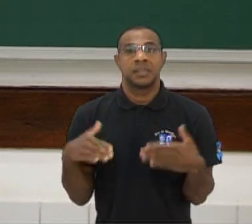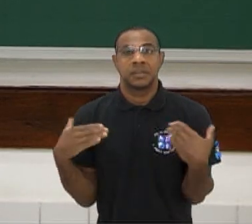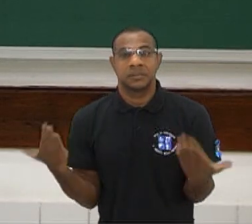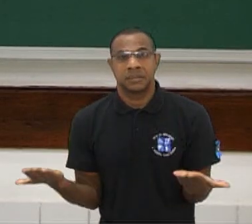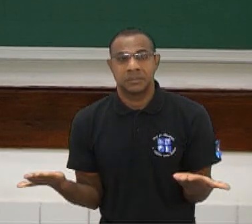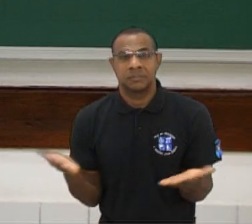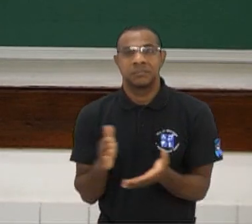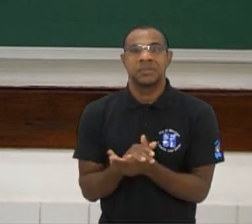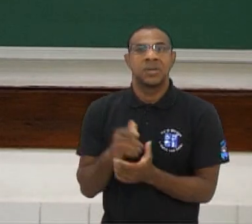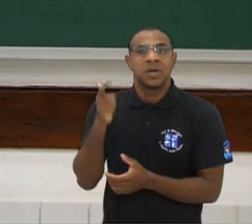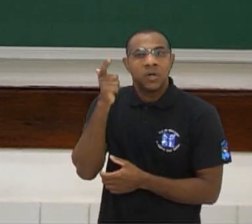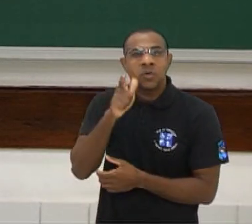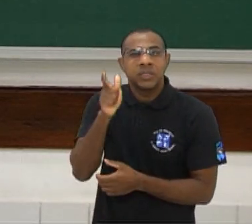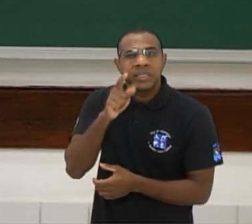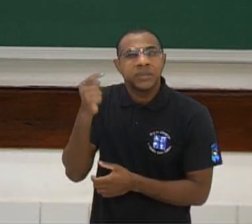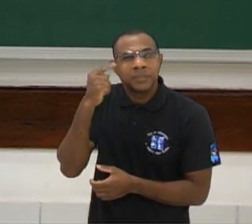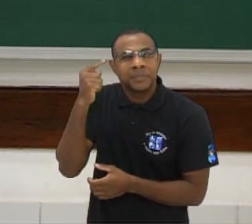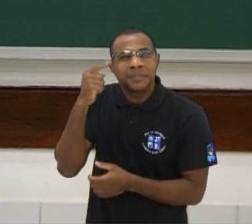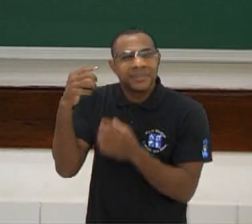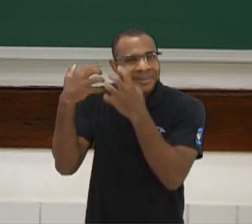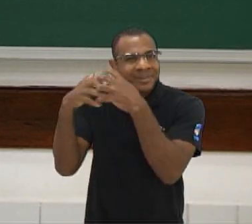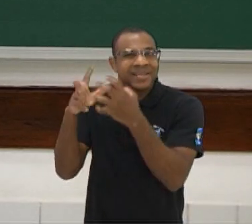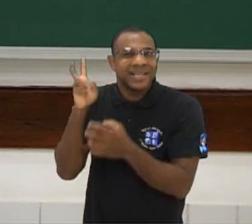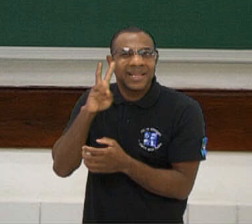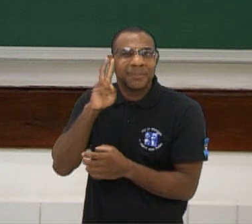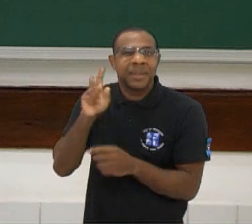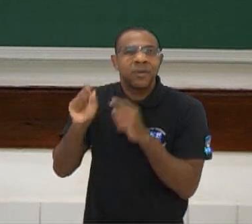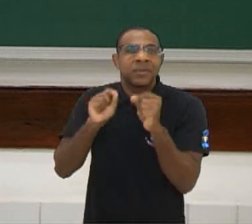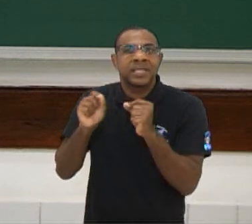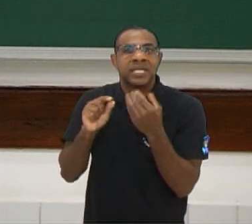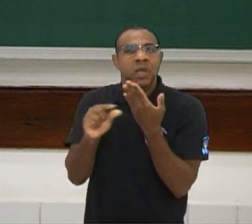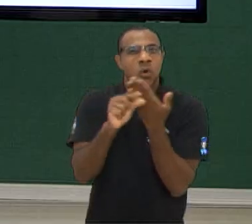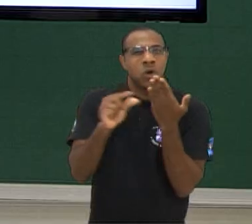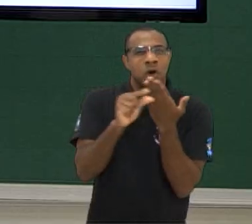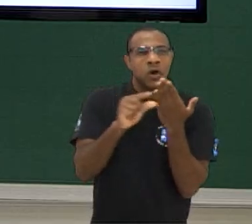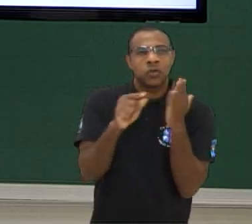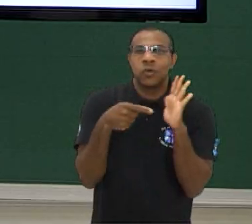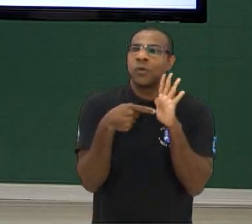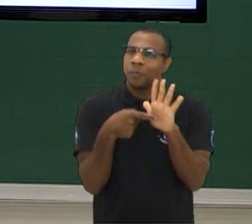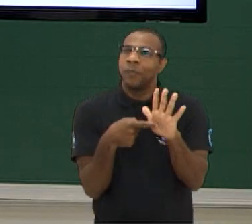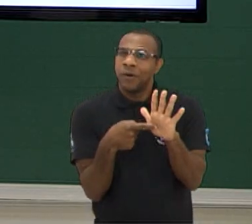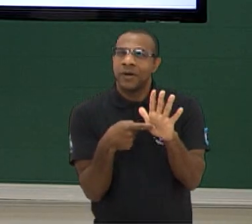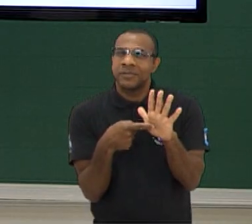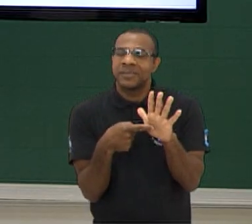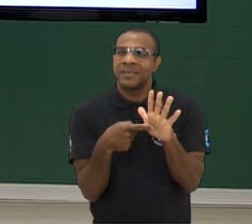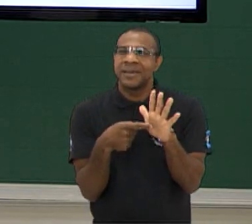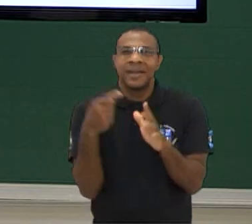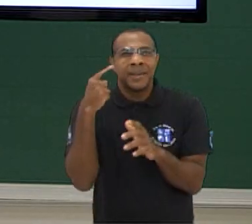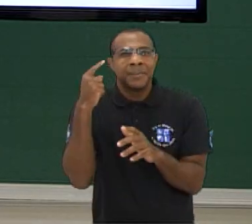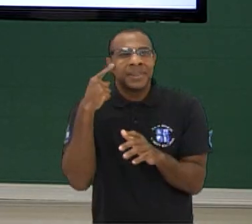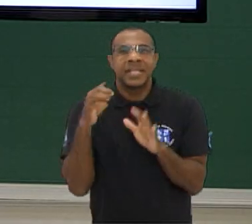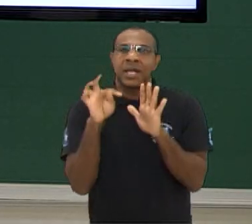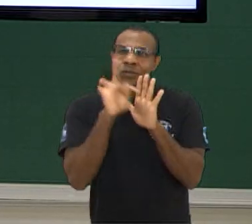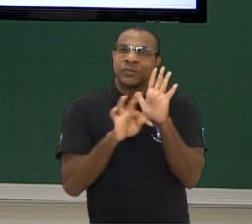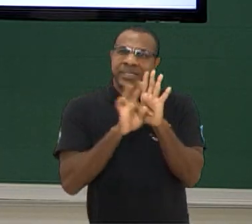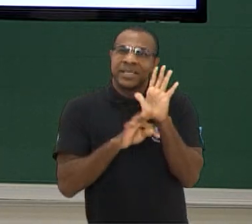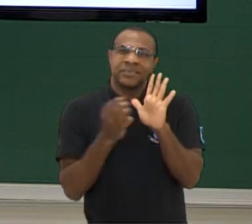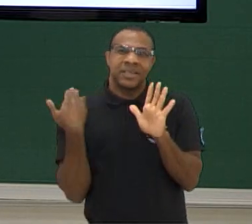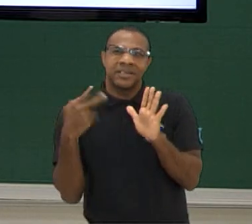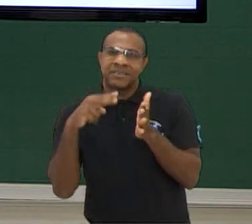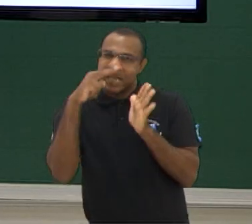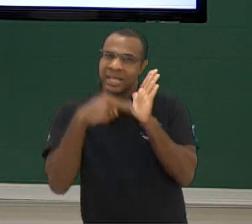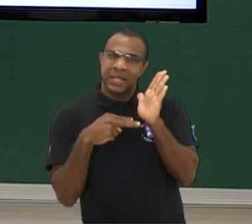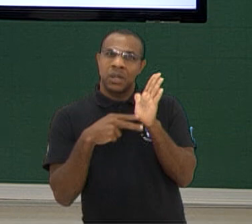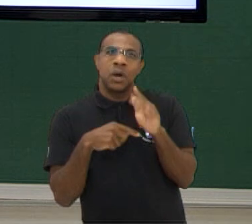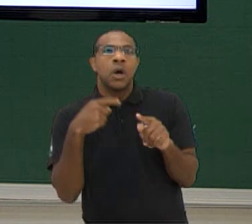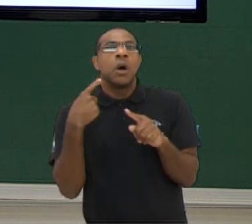Então, conseguiram pensar aí, lembrar o que o autor traz, pensar a respeito do texto que nós lemos, por